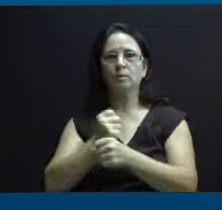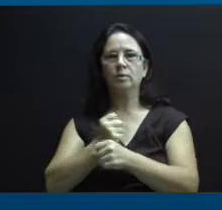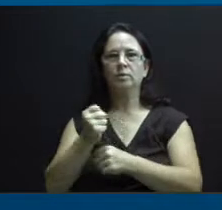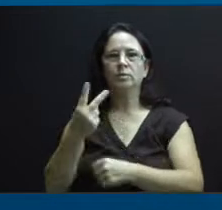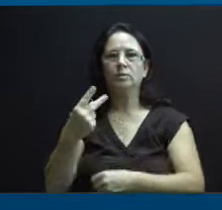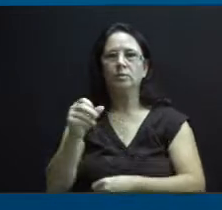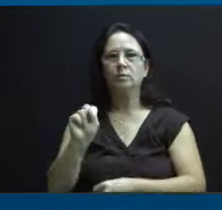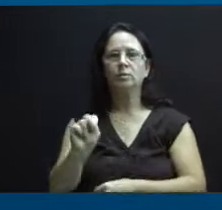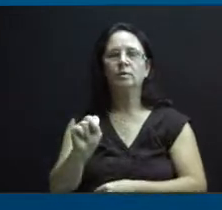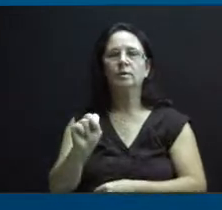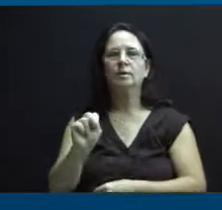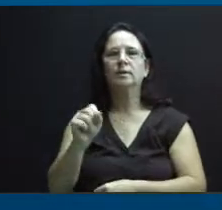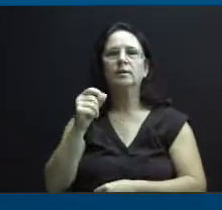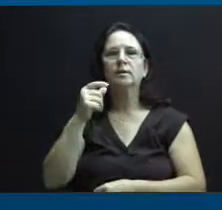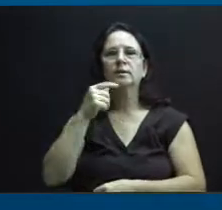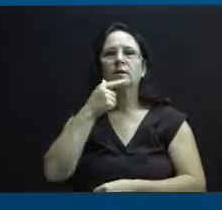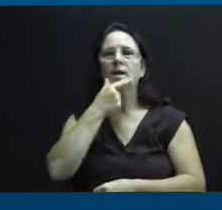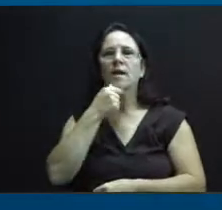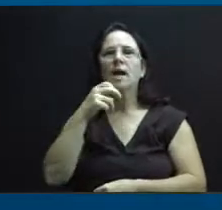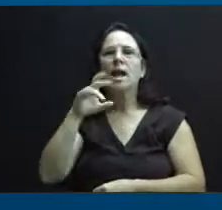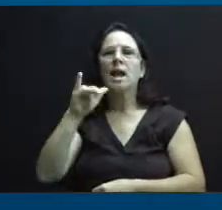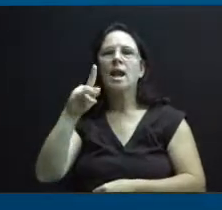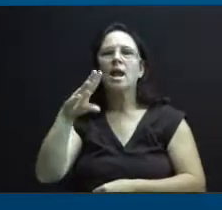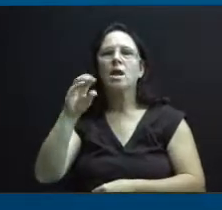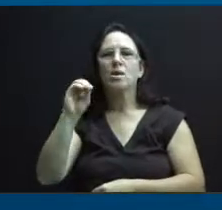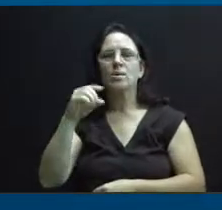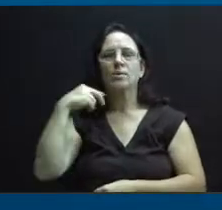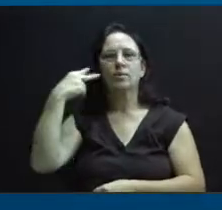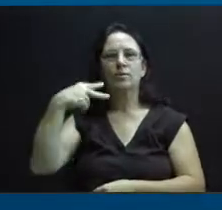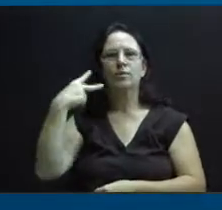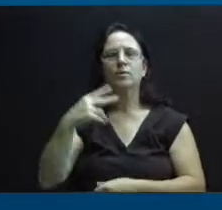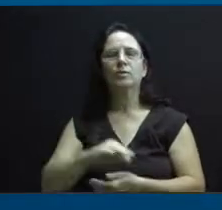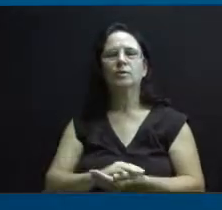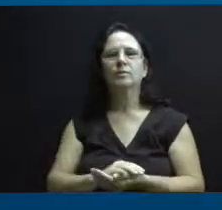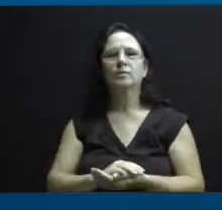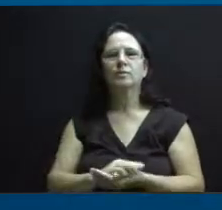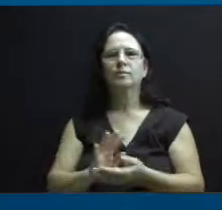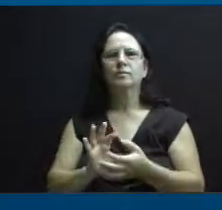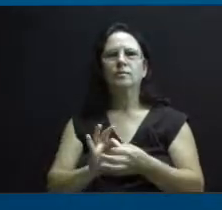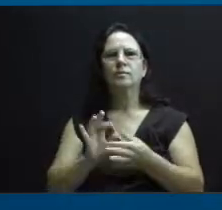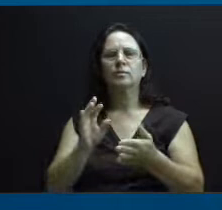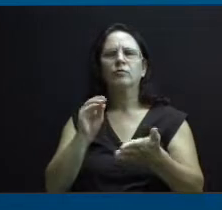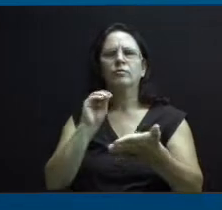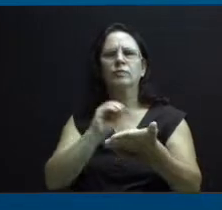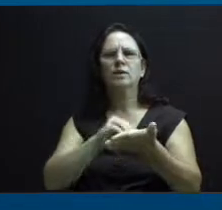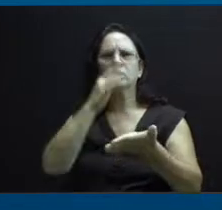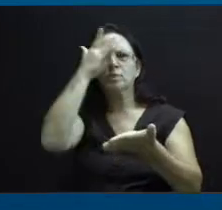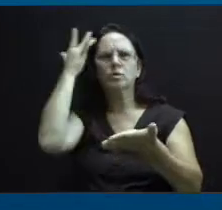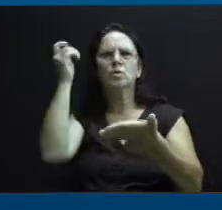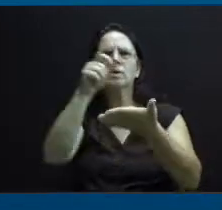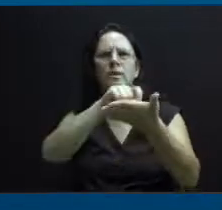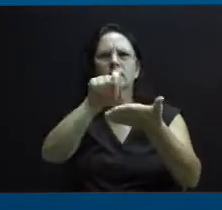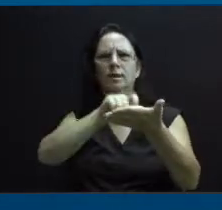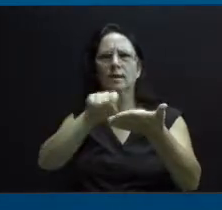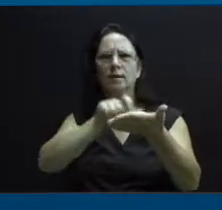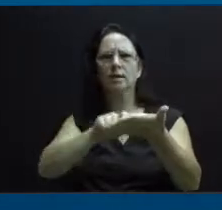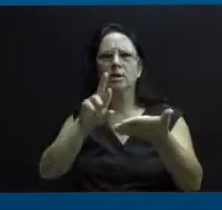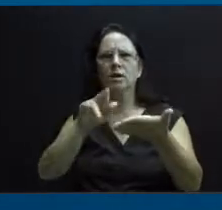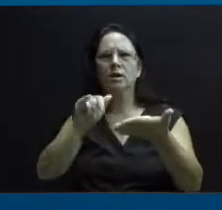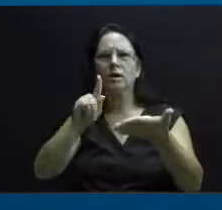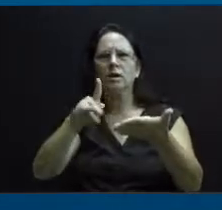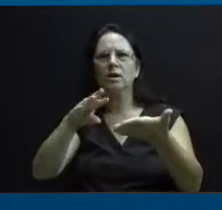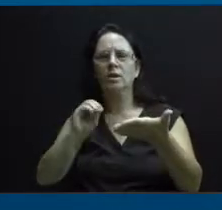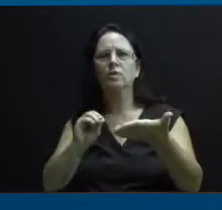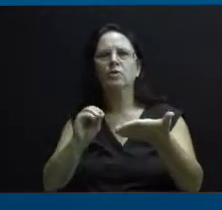autoria ela é o som batista santos dispõe sobre a isenção de pessoas cadastradas no registro nacional de doadores